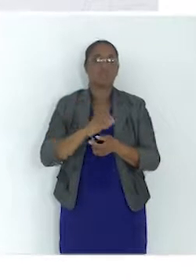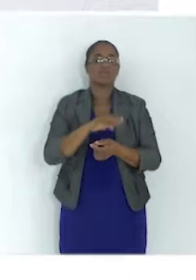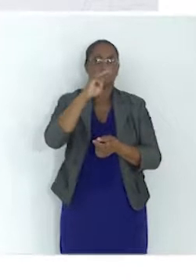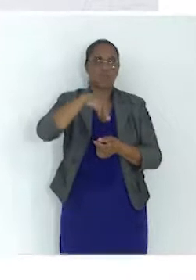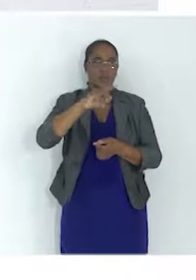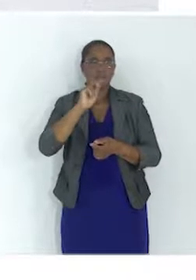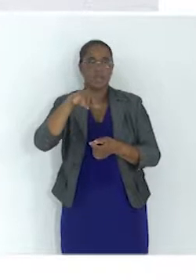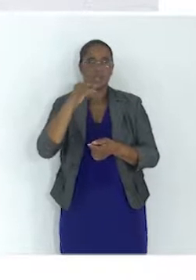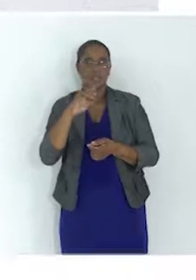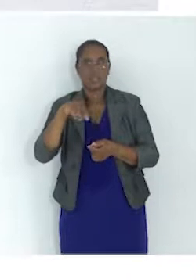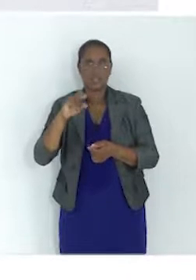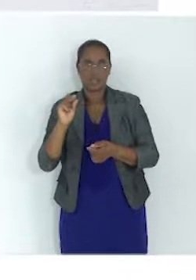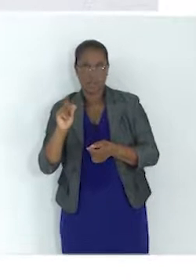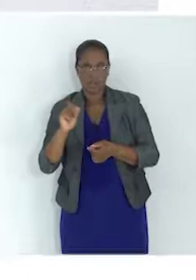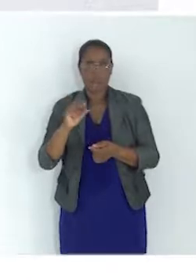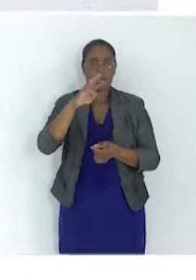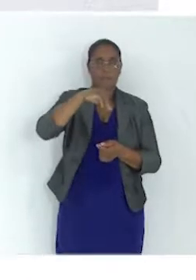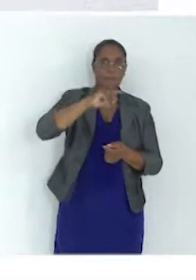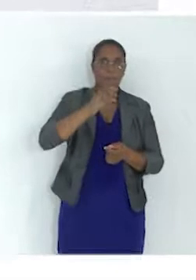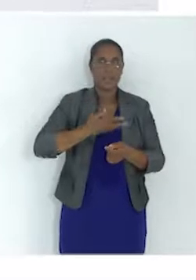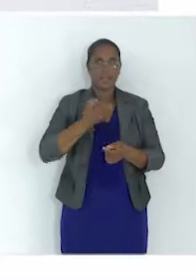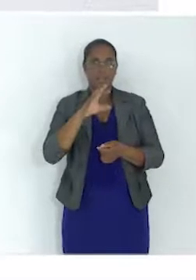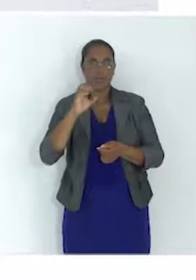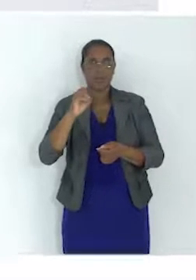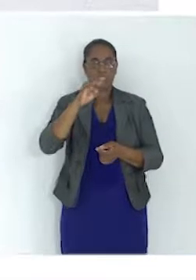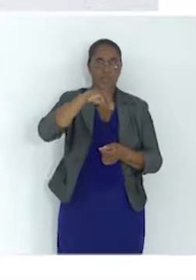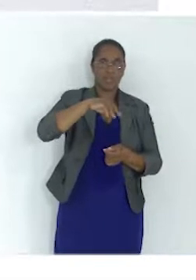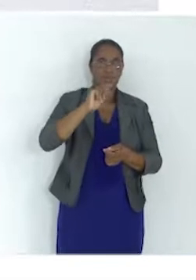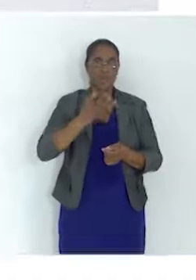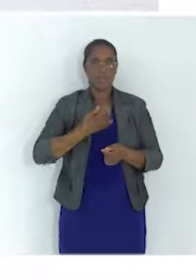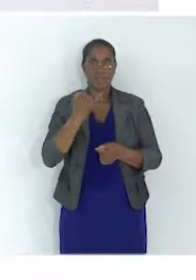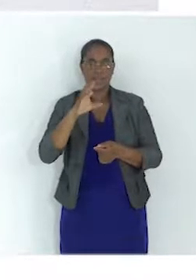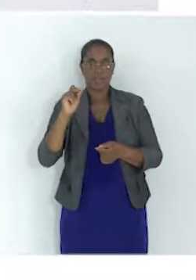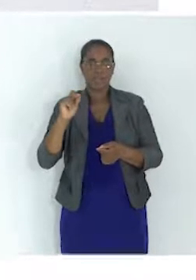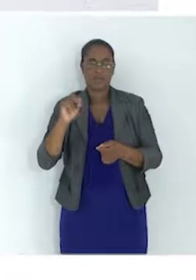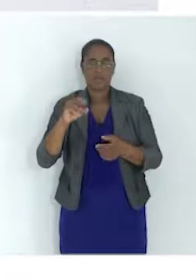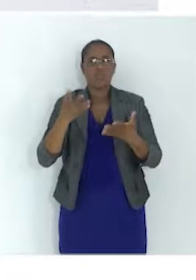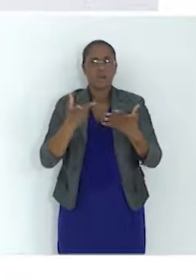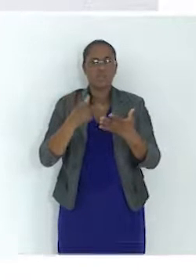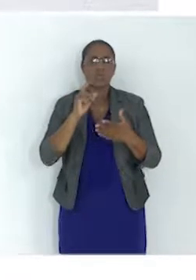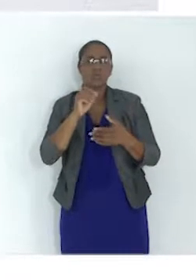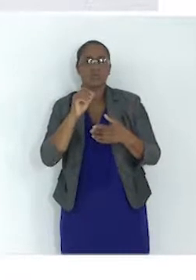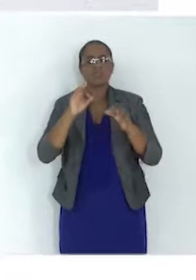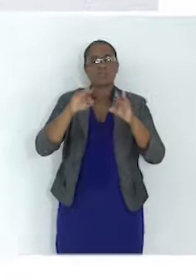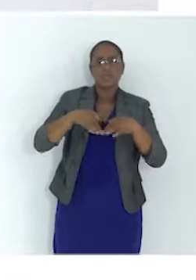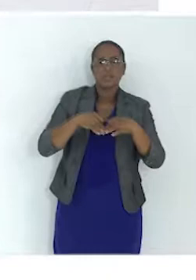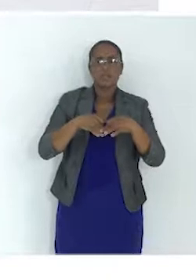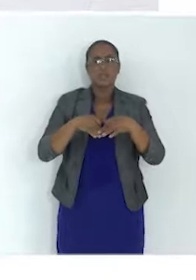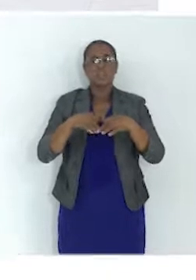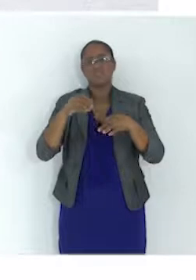consoante, acrescenta-se um A à forma do masculino. Por exemplo,